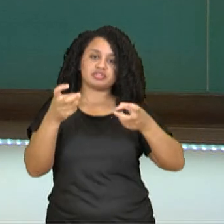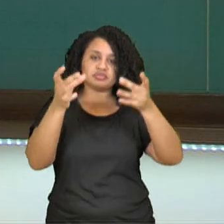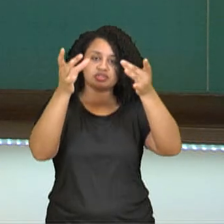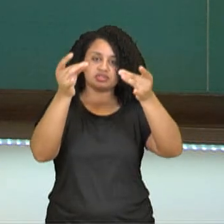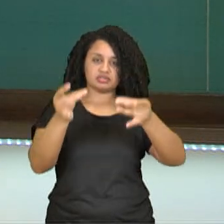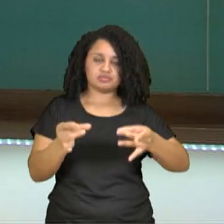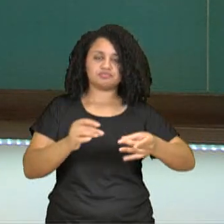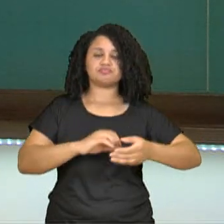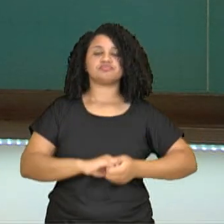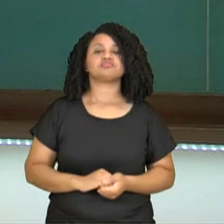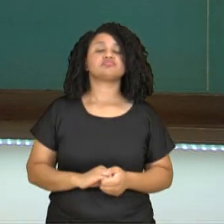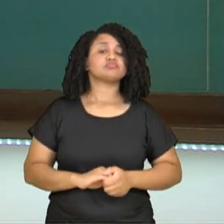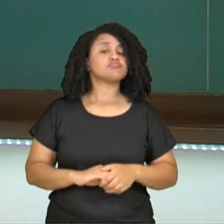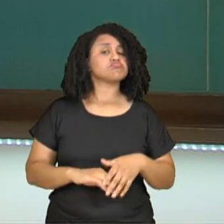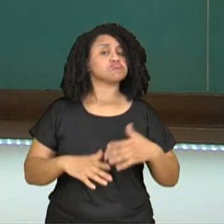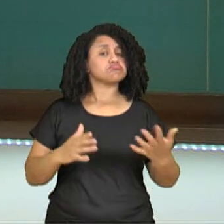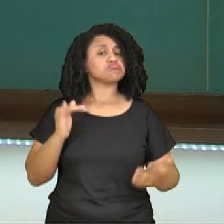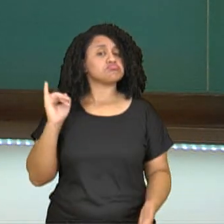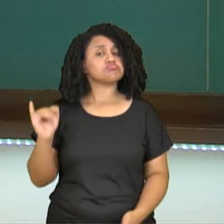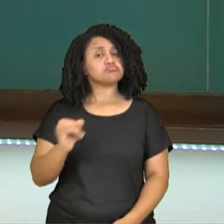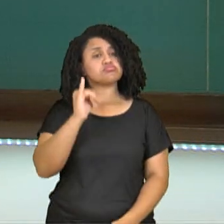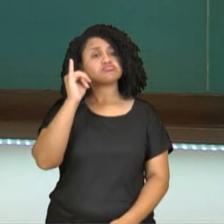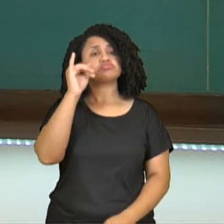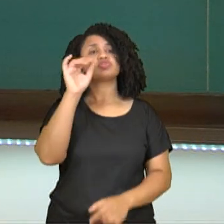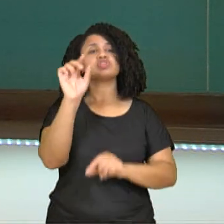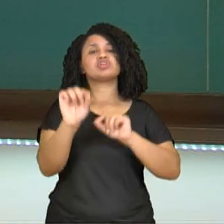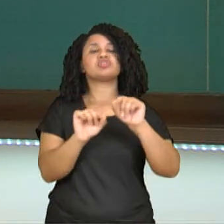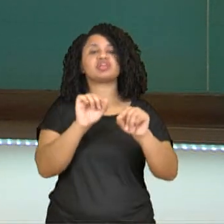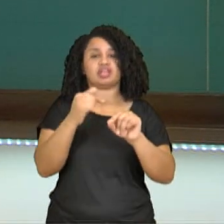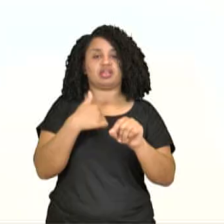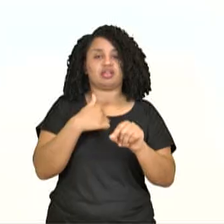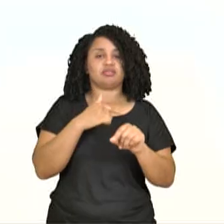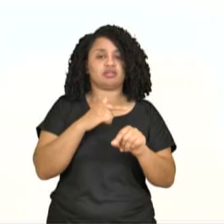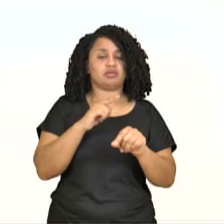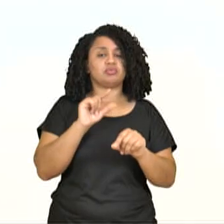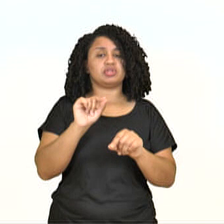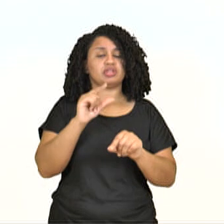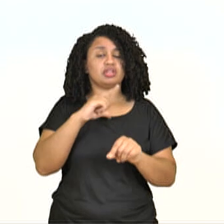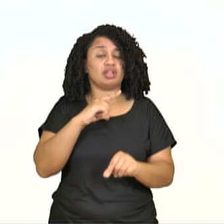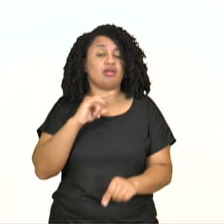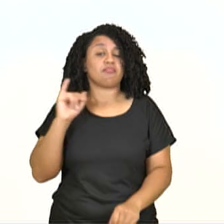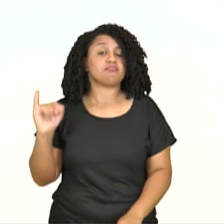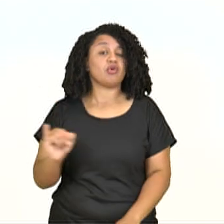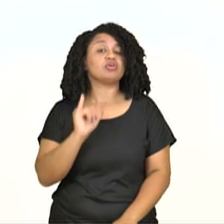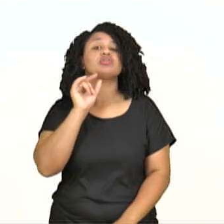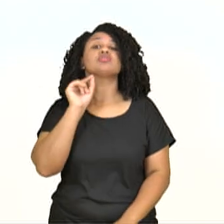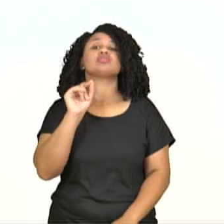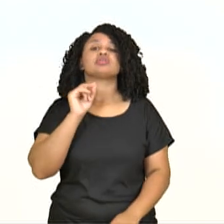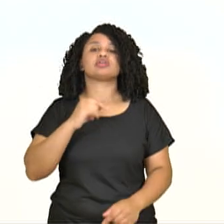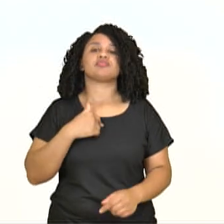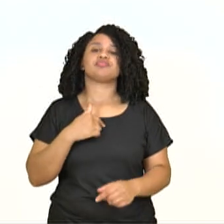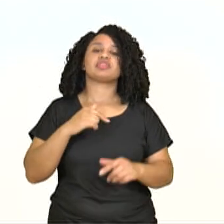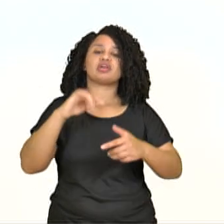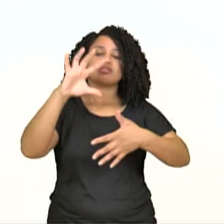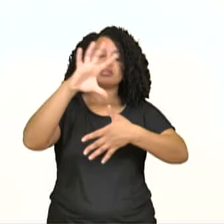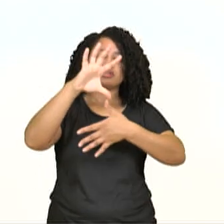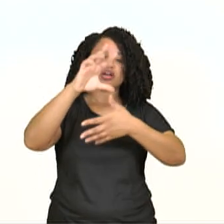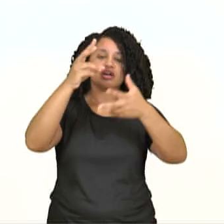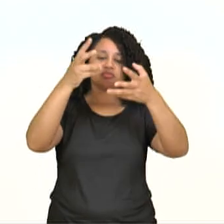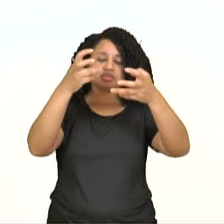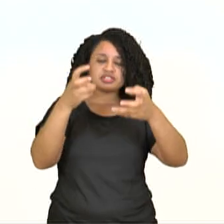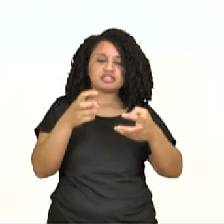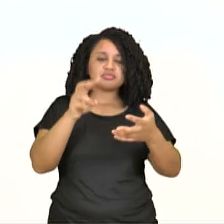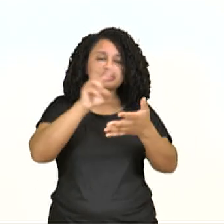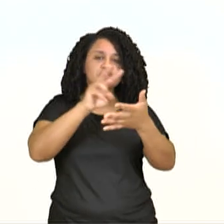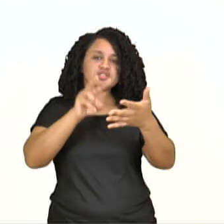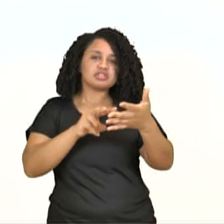maiores. E é importante, o que está posto nessa tela aqui é importante. A correta leitura de um mapa possibilita